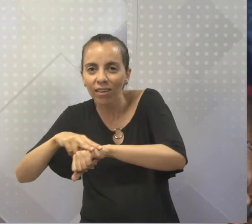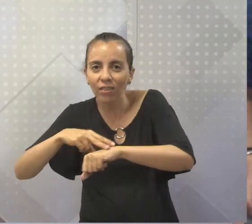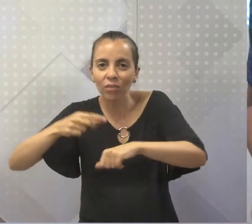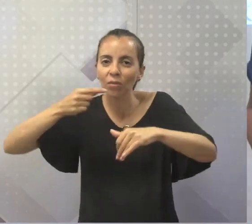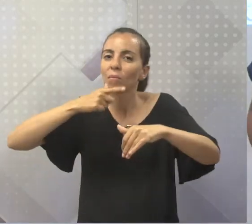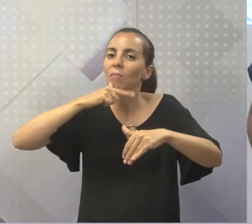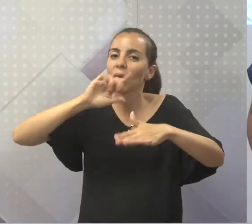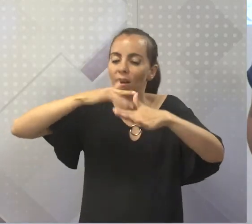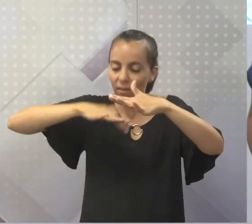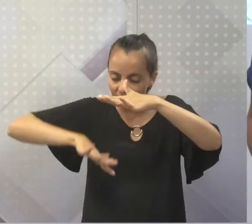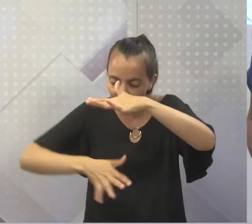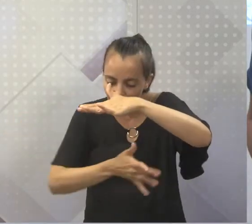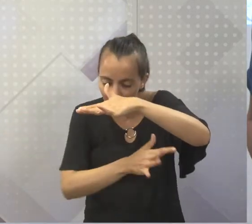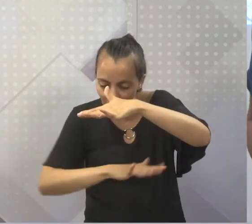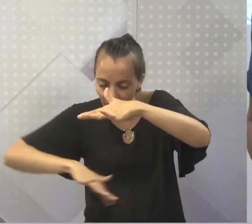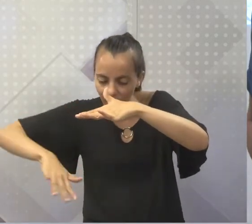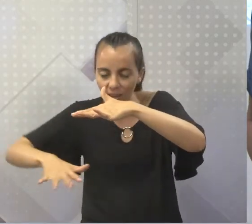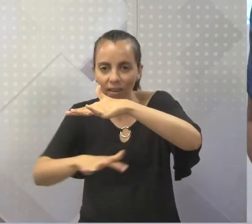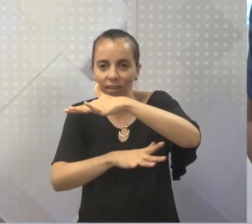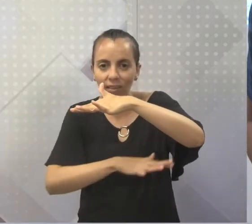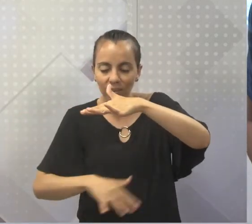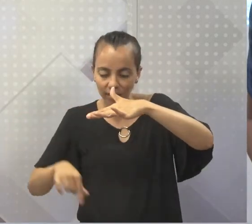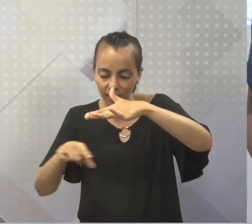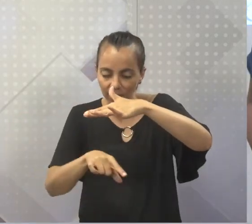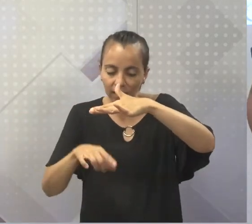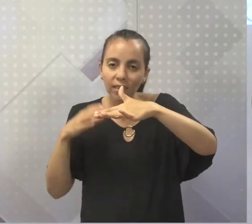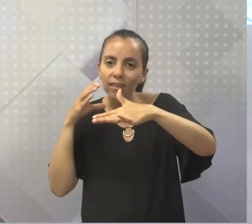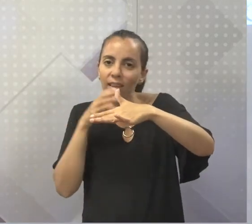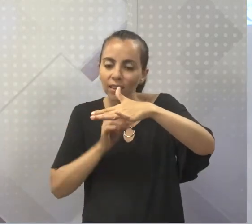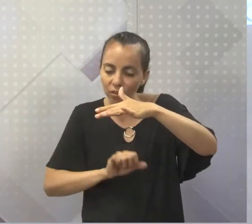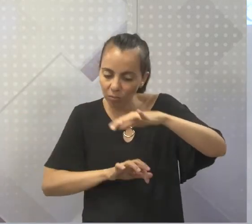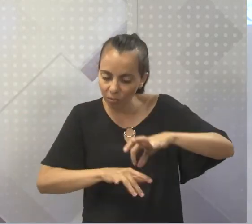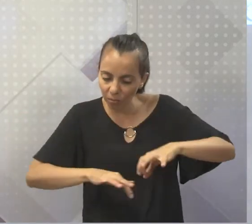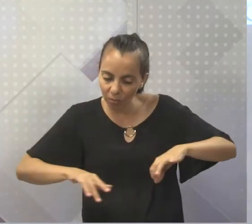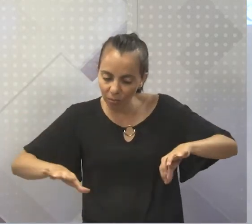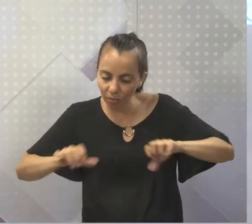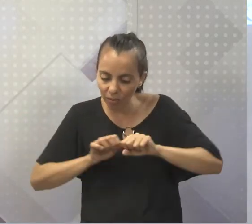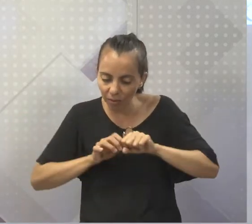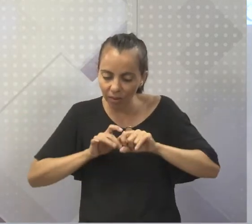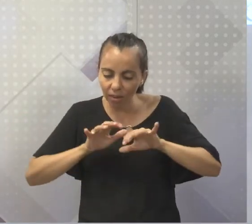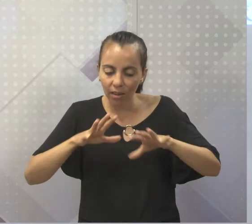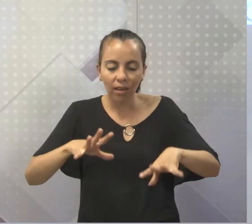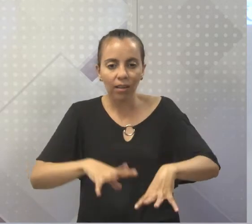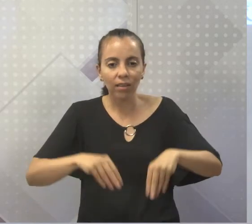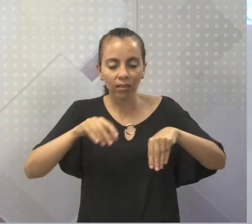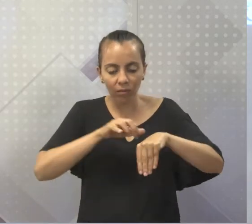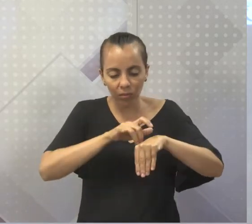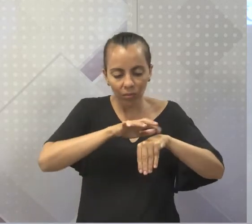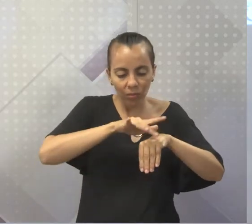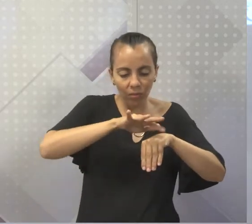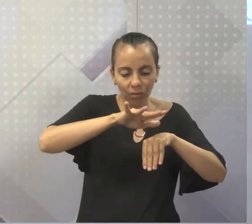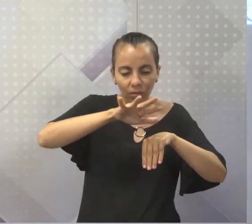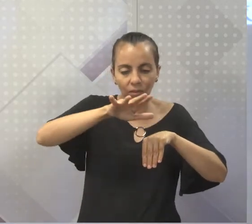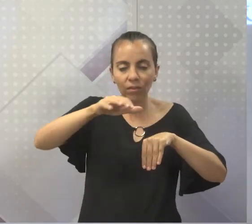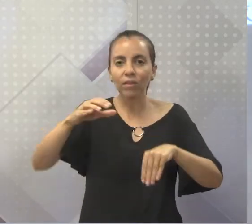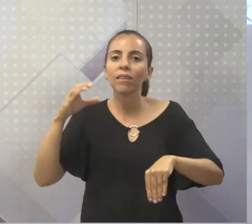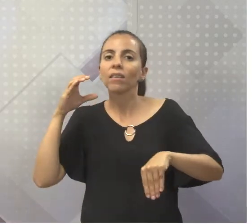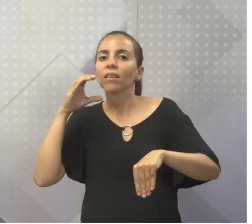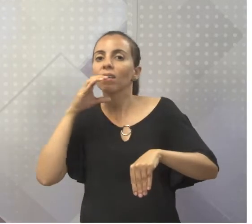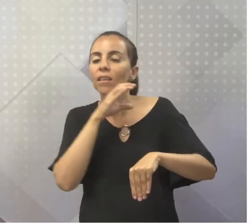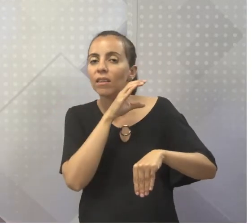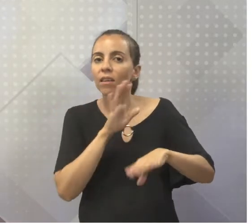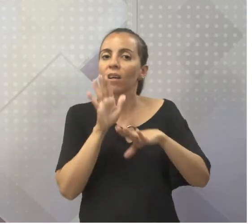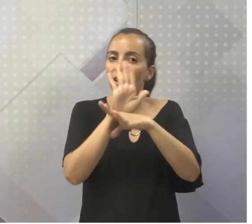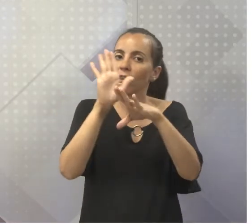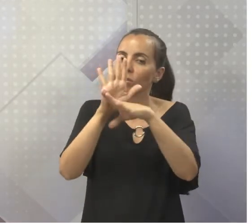oceanos e aí você acrescenta ao as águas oceânicas você vai ter uma diminuição nessa produtividade Sobra para